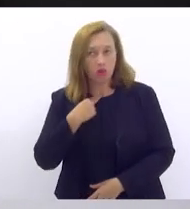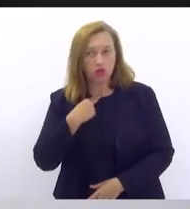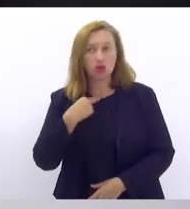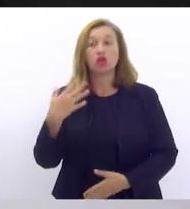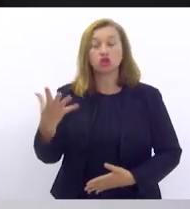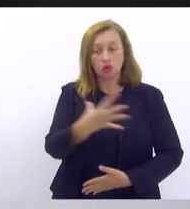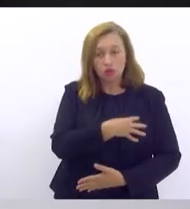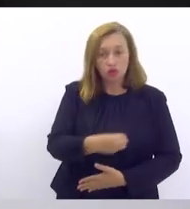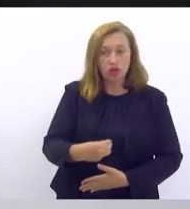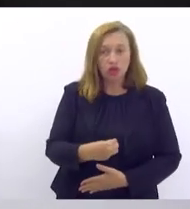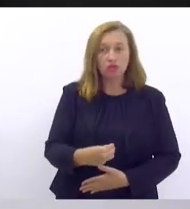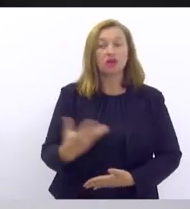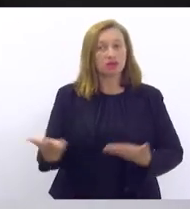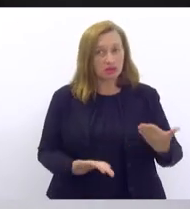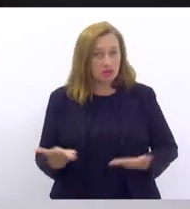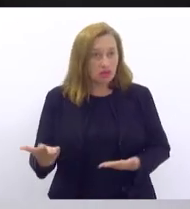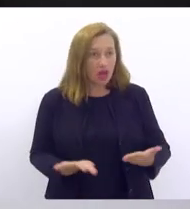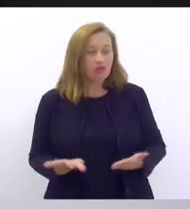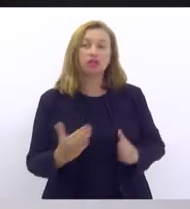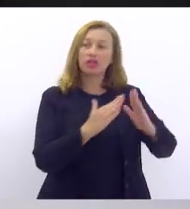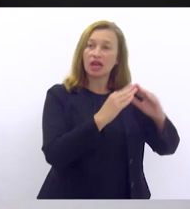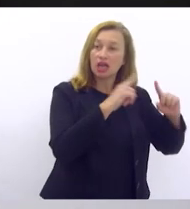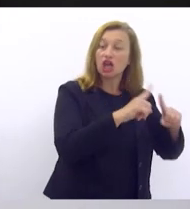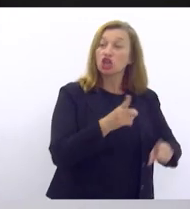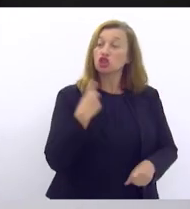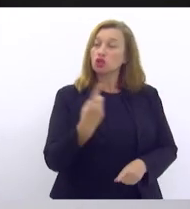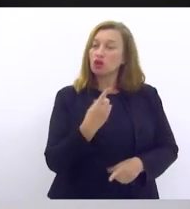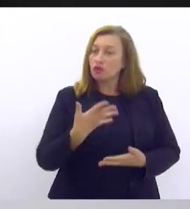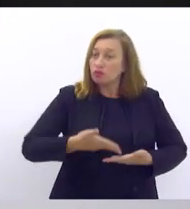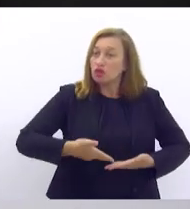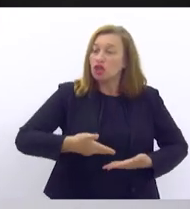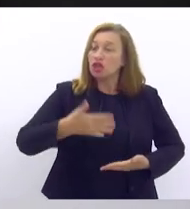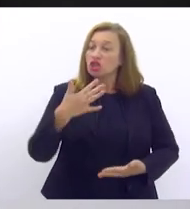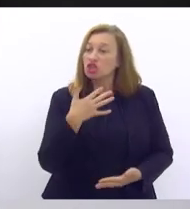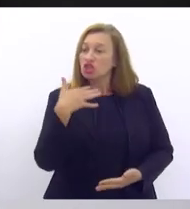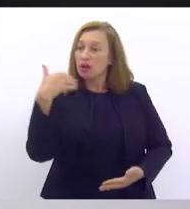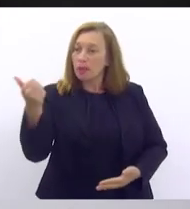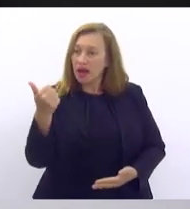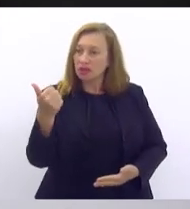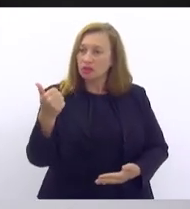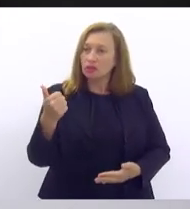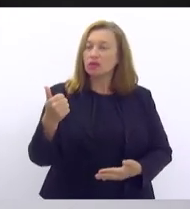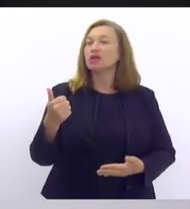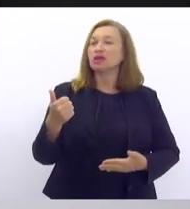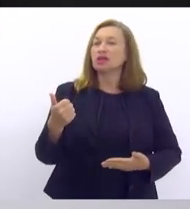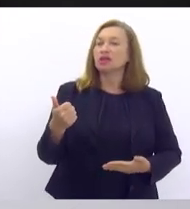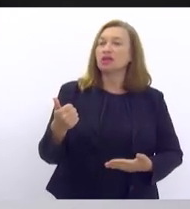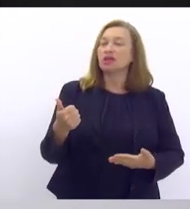desta igreja. Nós todos somos chamados a fazer este caminho.